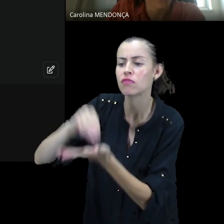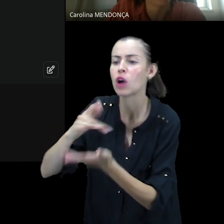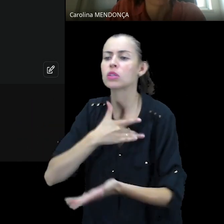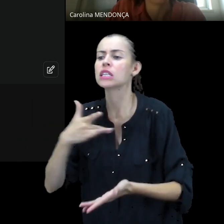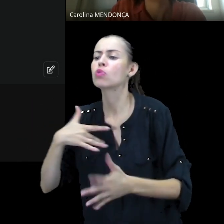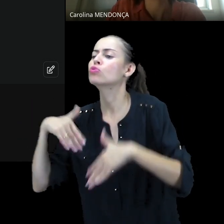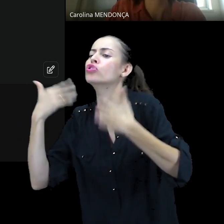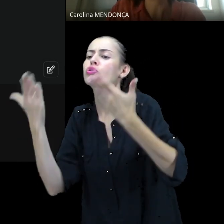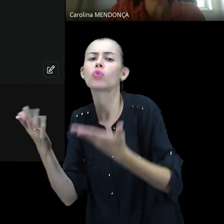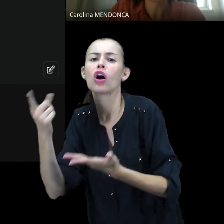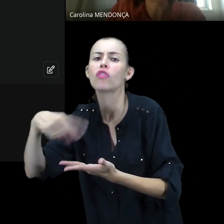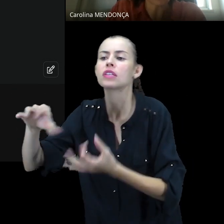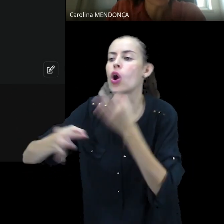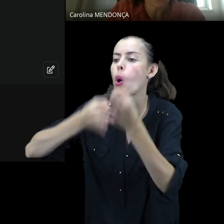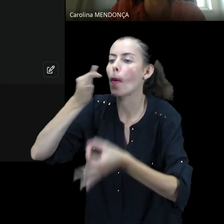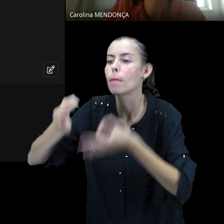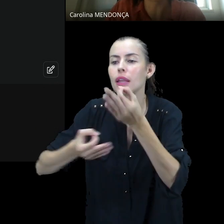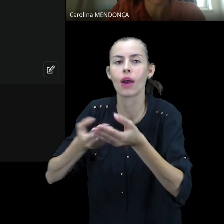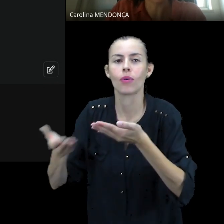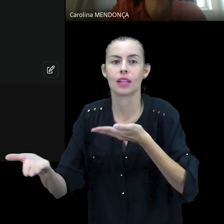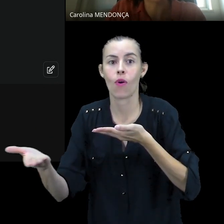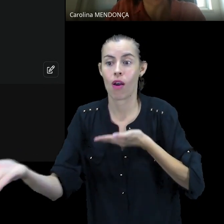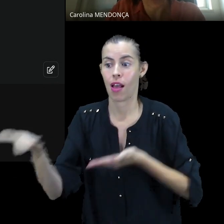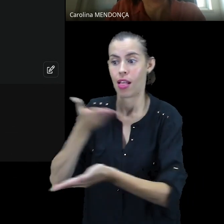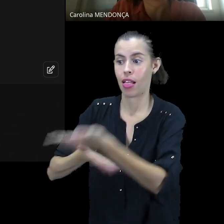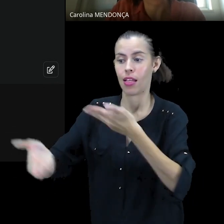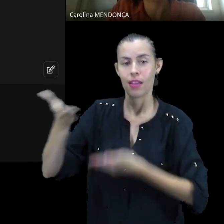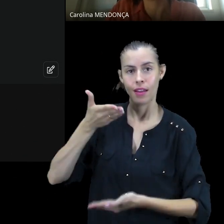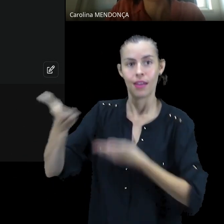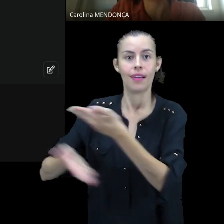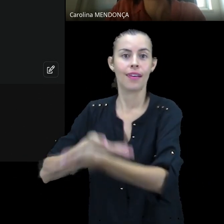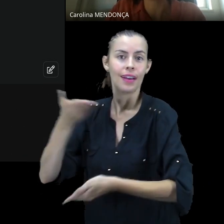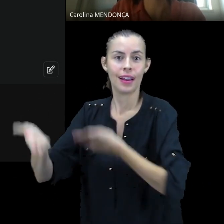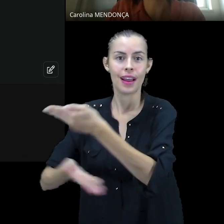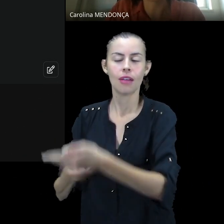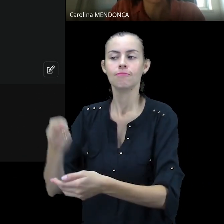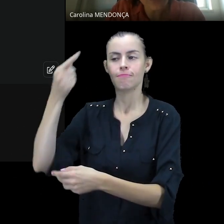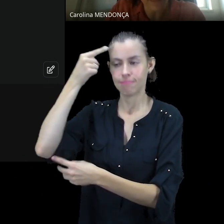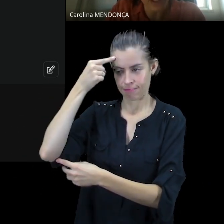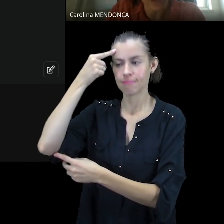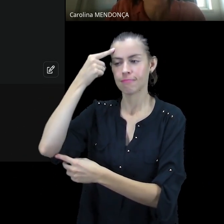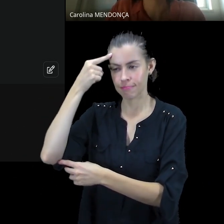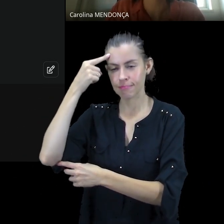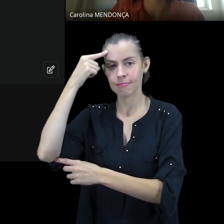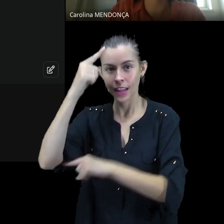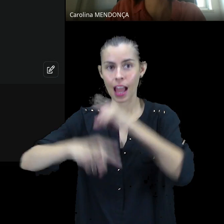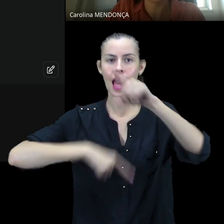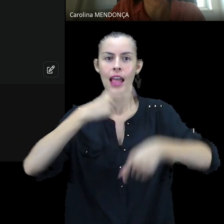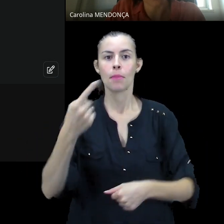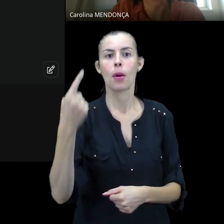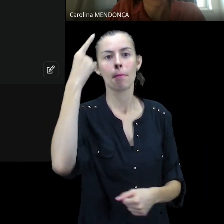daquele tema, e a partir daí propor conjuntamente com essa comunidade, trocando saberes,